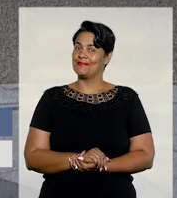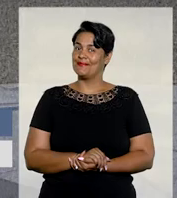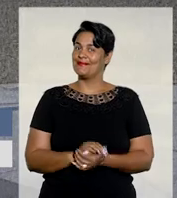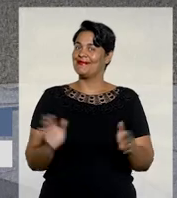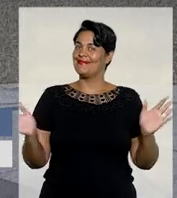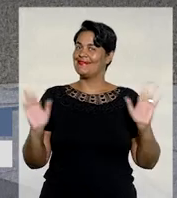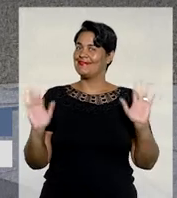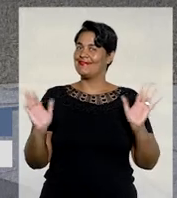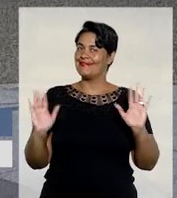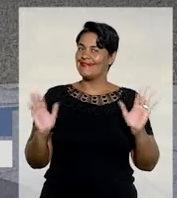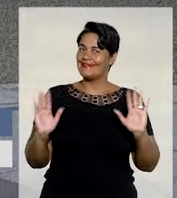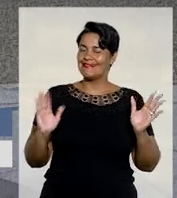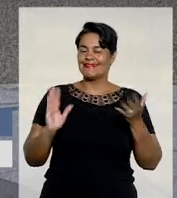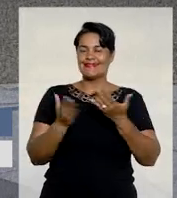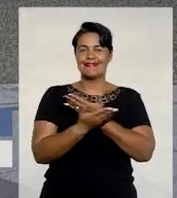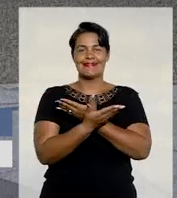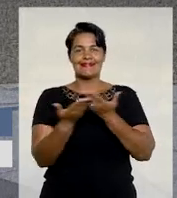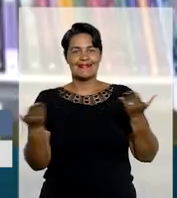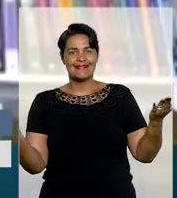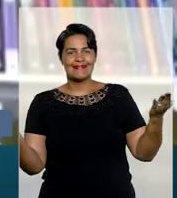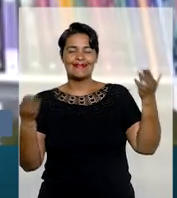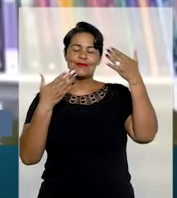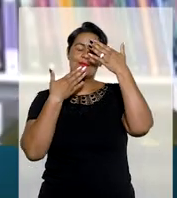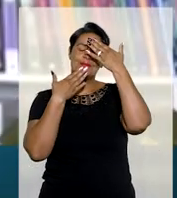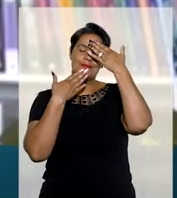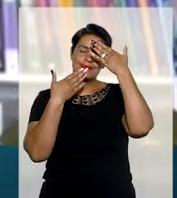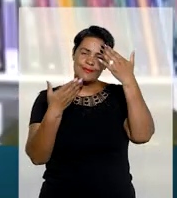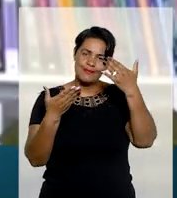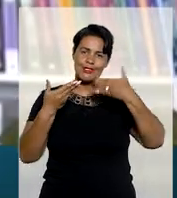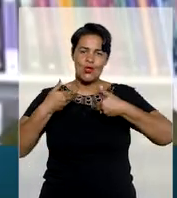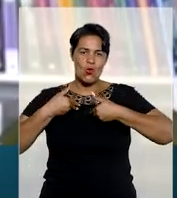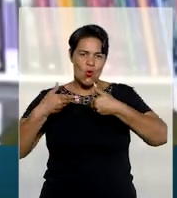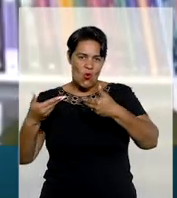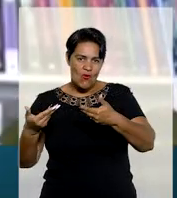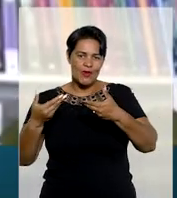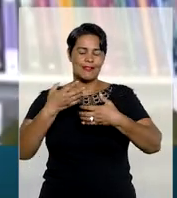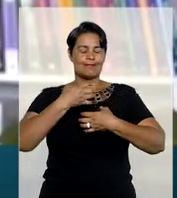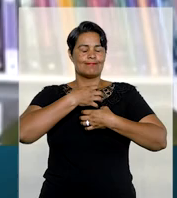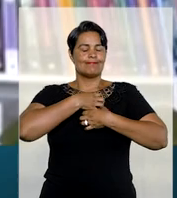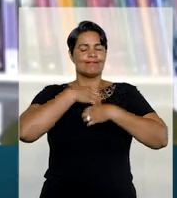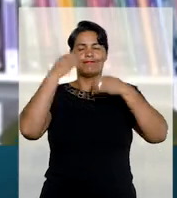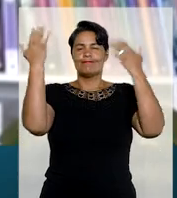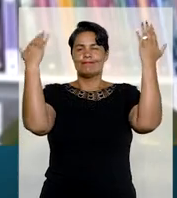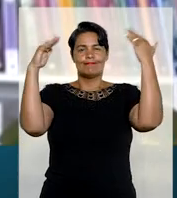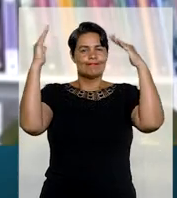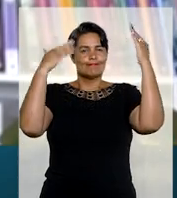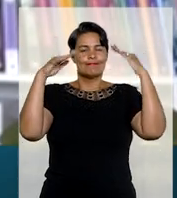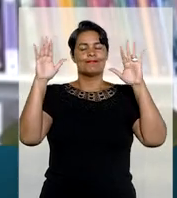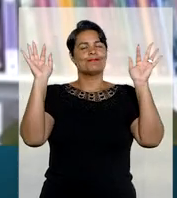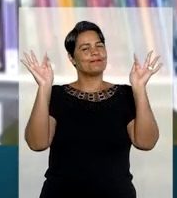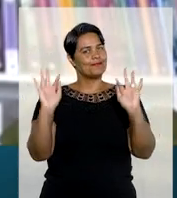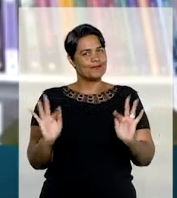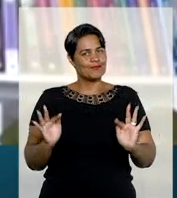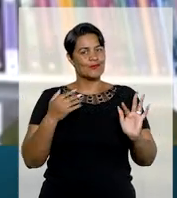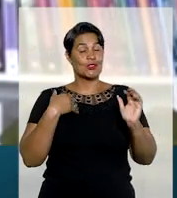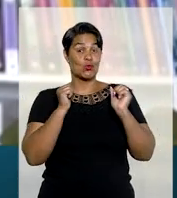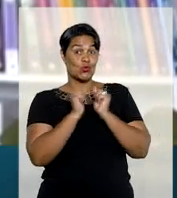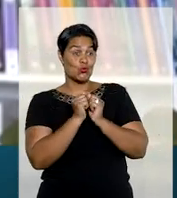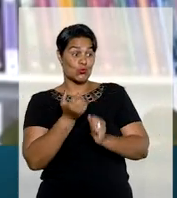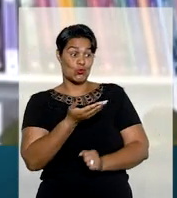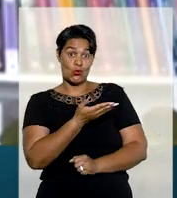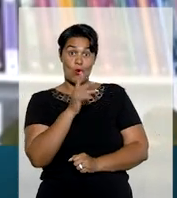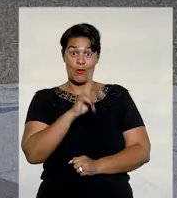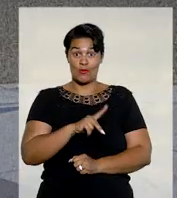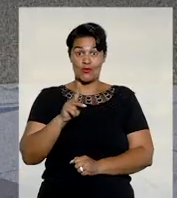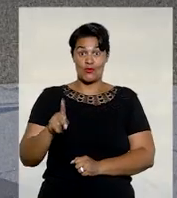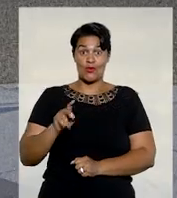Olá, Fátima. Olá a todos e todas. Muito obrigada. É uma grande alegria participar desse programa ao seu lado e ao lado do meu querido amigo,